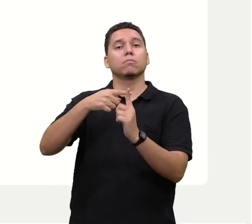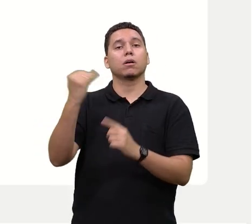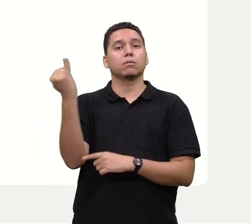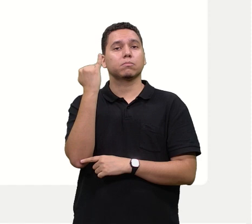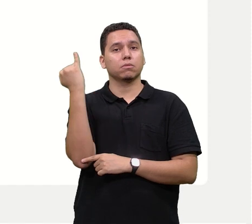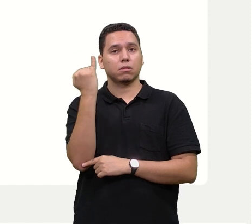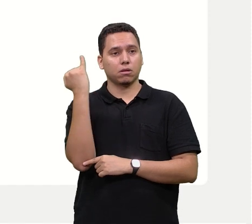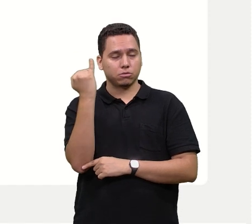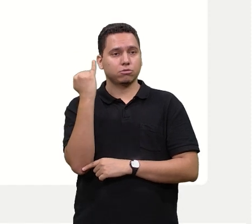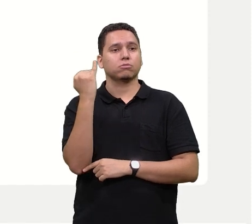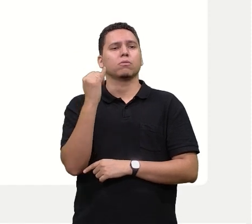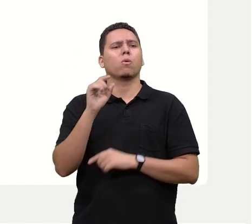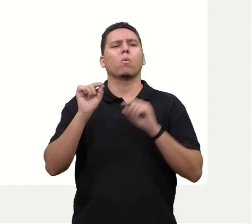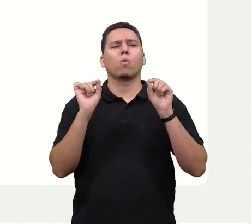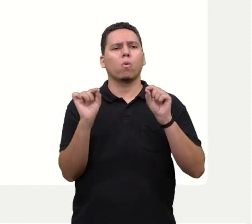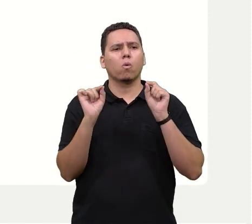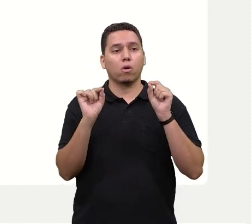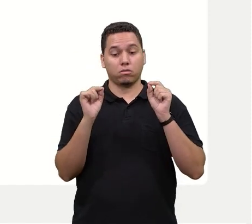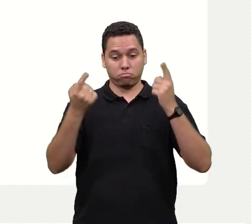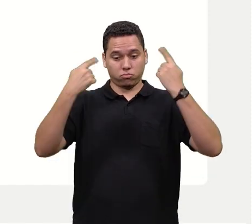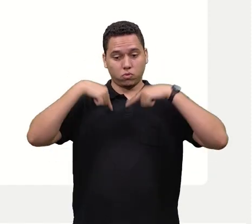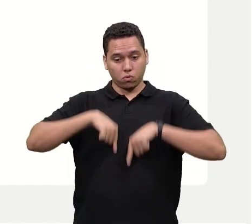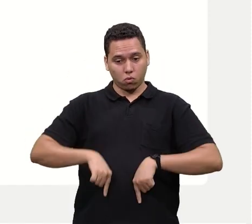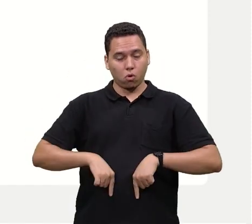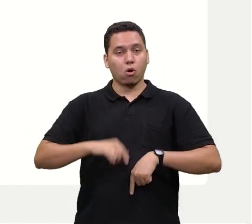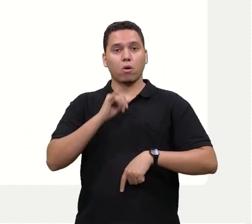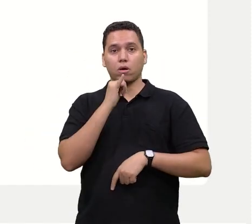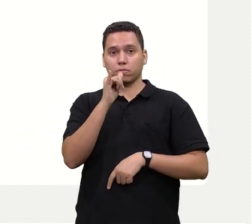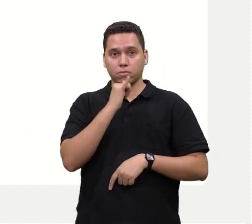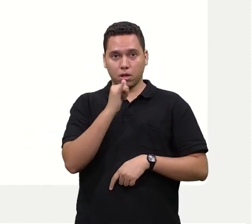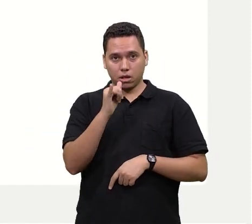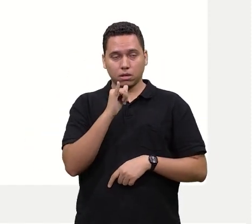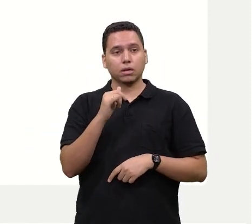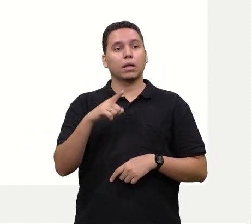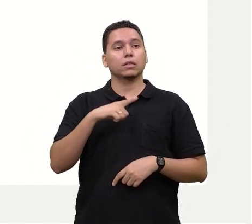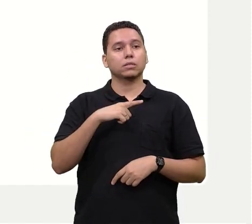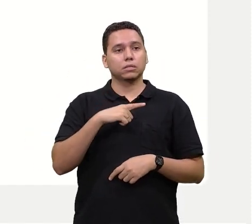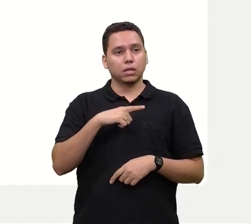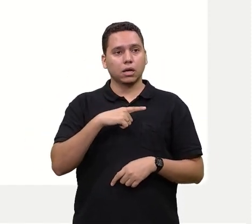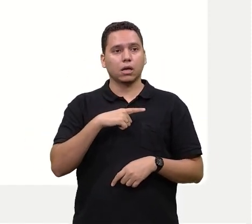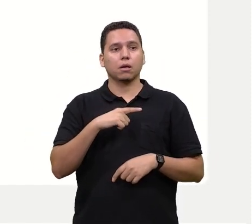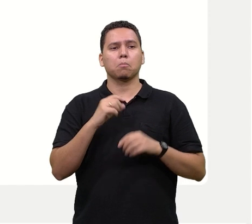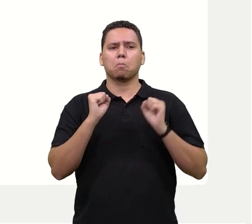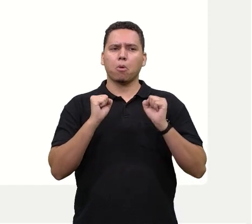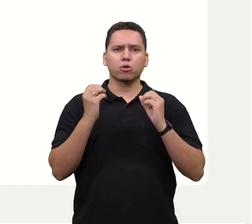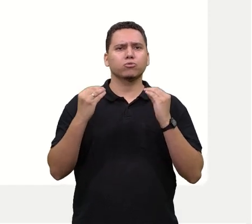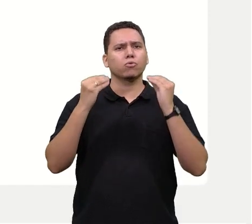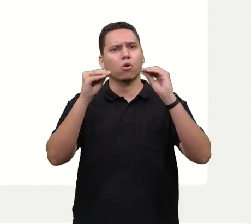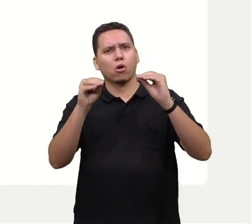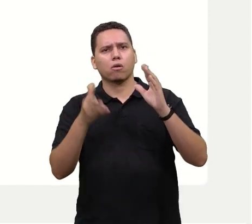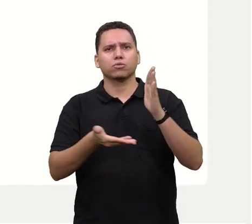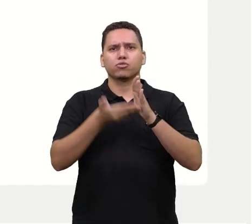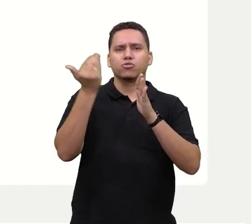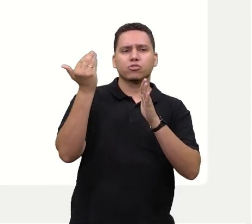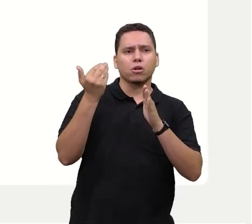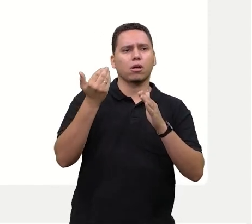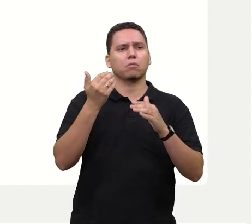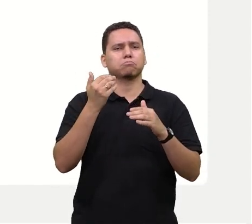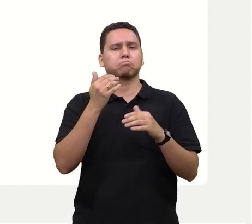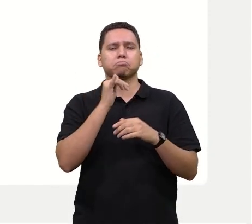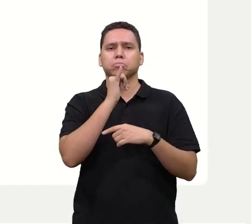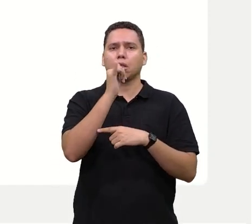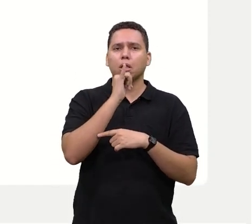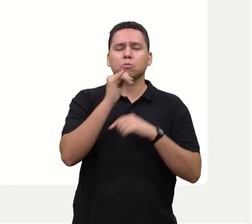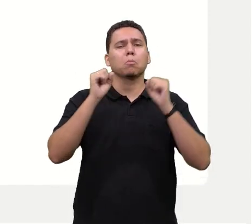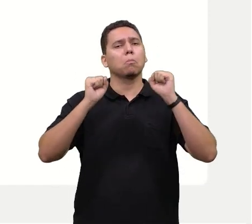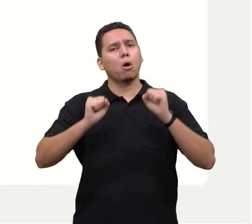fala especificamente na carga do corpo, é importante você lembrar que como você pode retirar ou colocar elétron, o cara pode ficar tanto positivo como negativo.